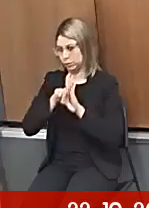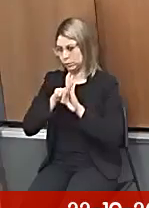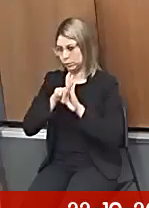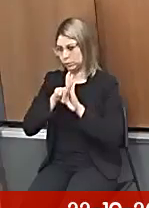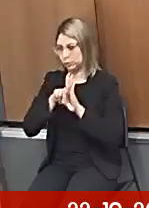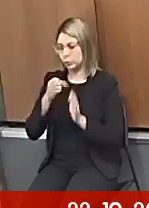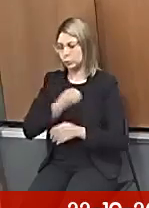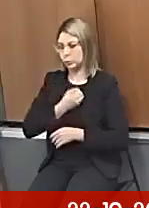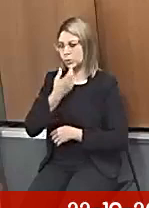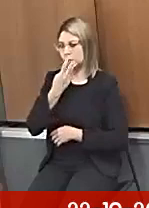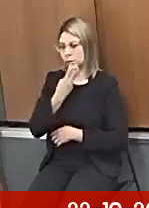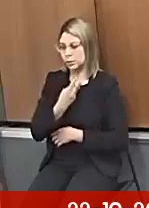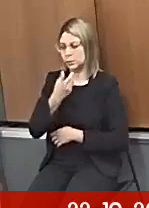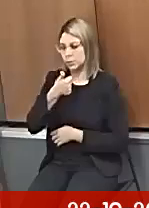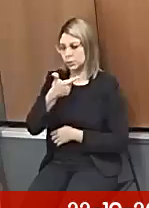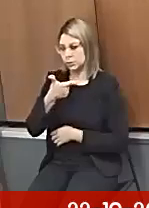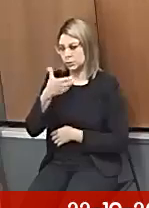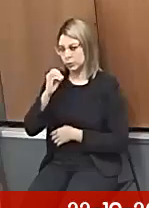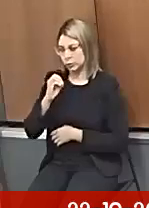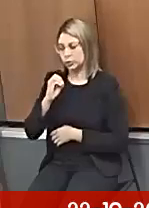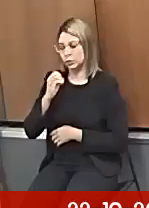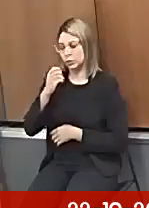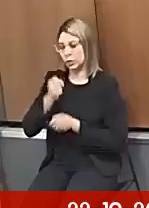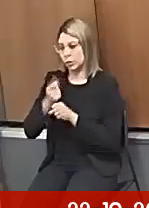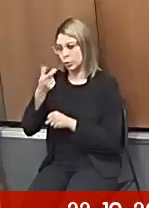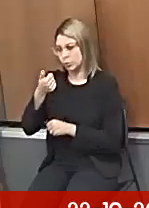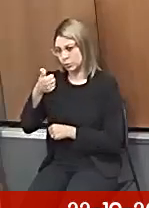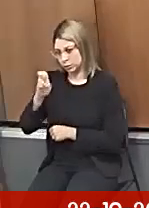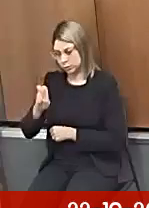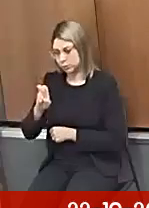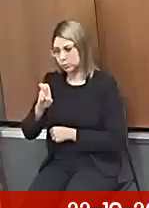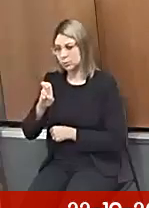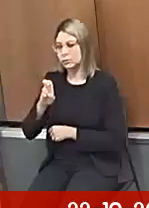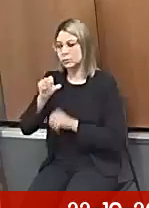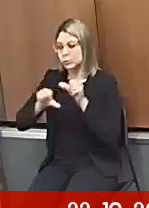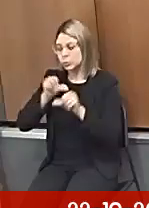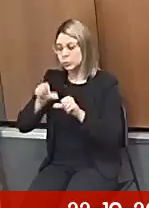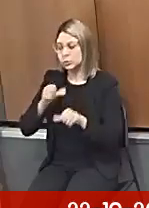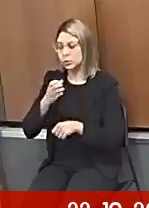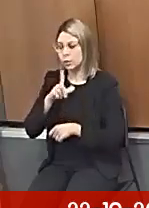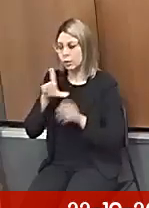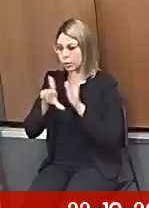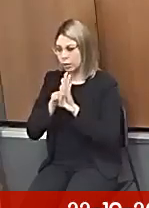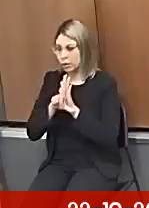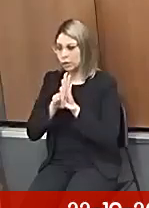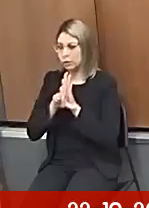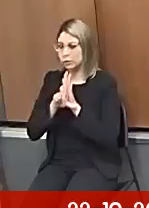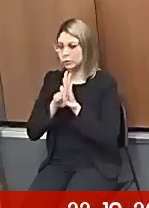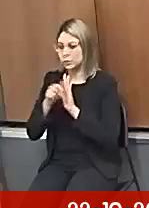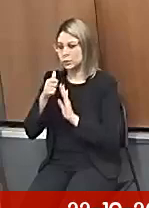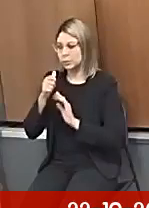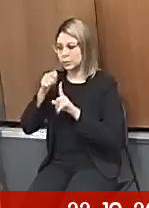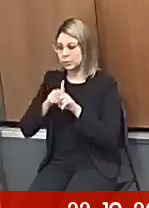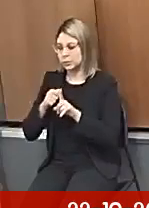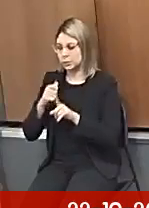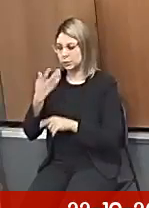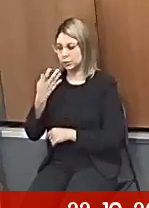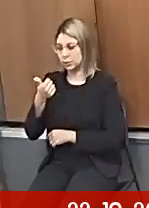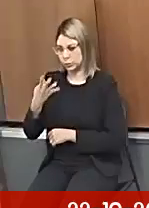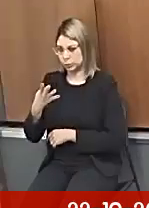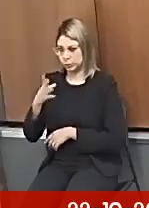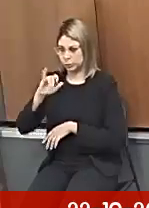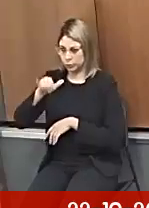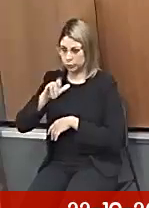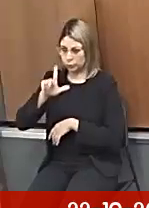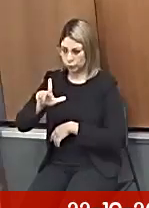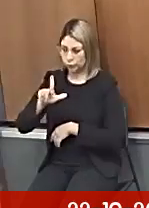projeto de lei é o número de 3.120/2015, primeiro turno, altera a lei 18.940, de 14 de julho de 2010, que